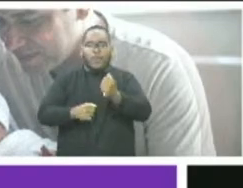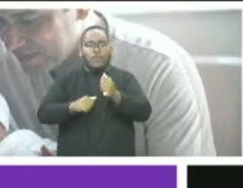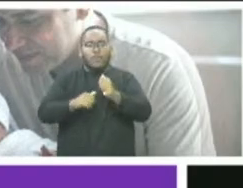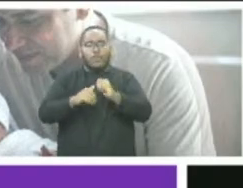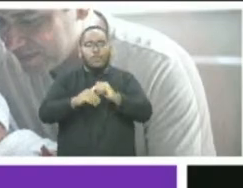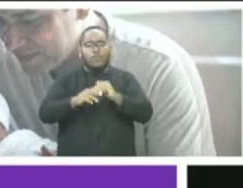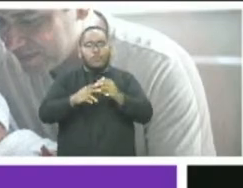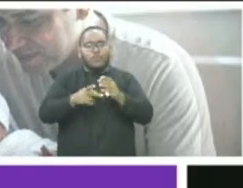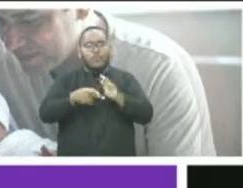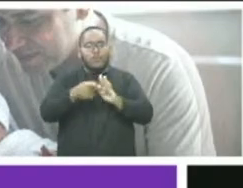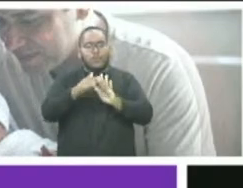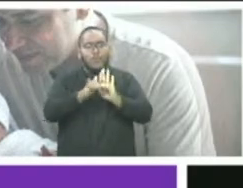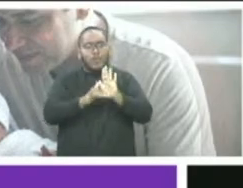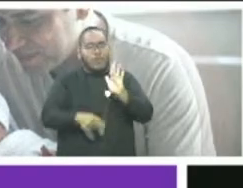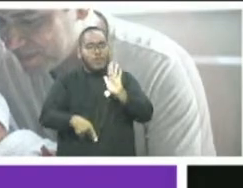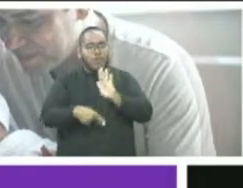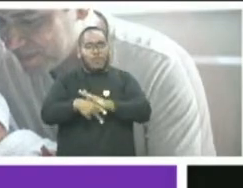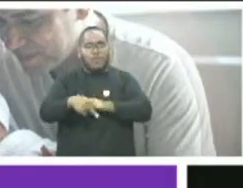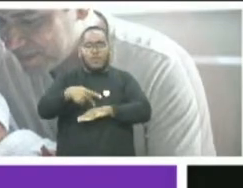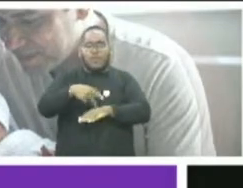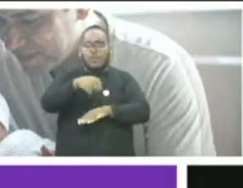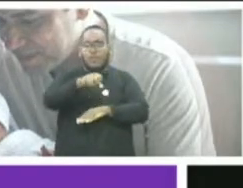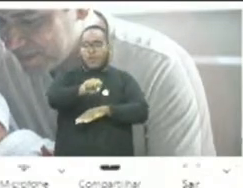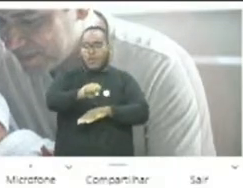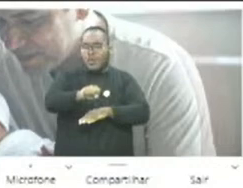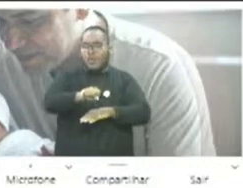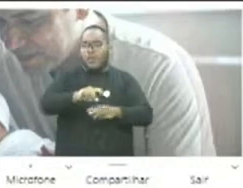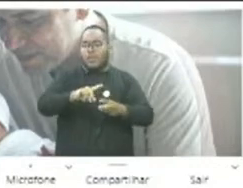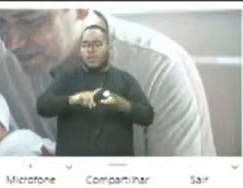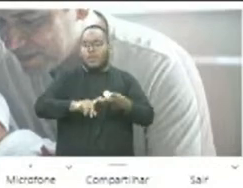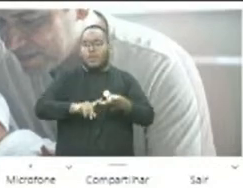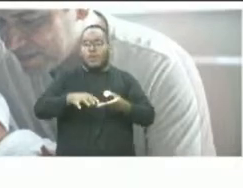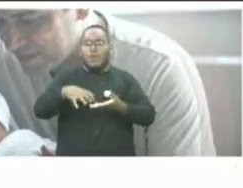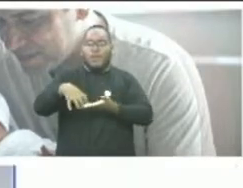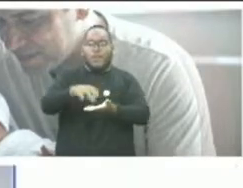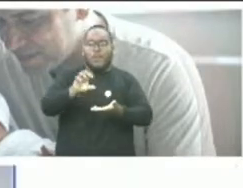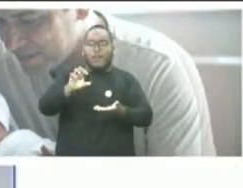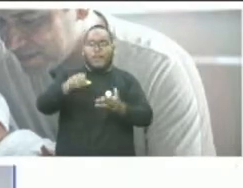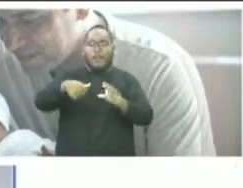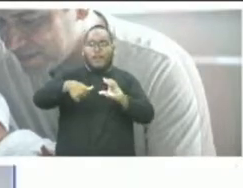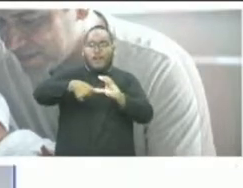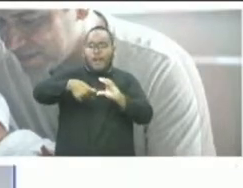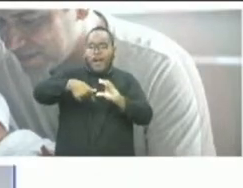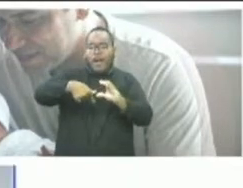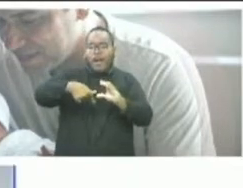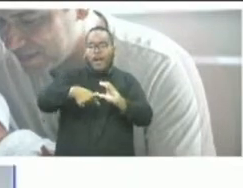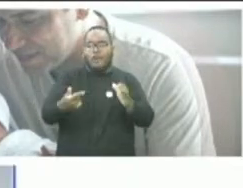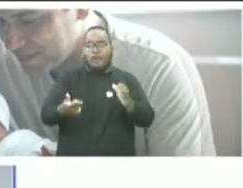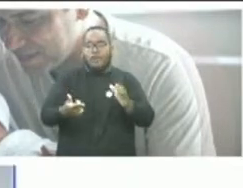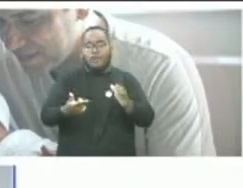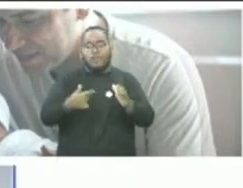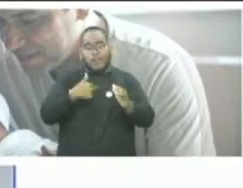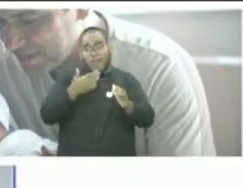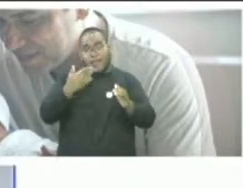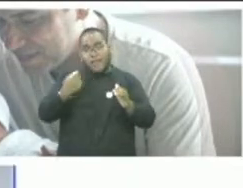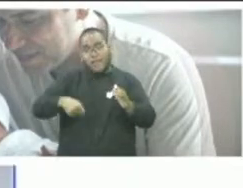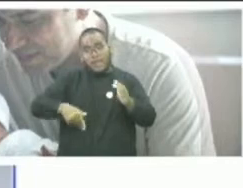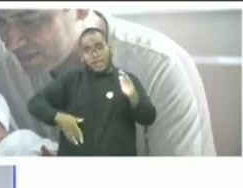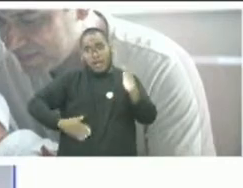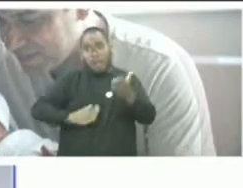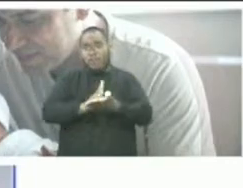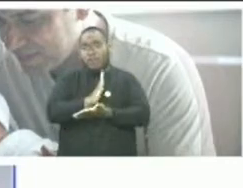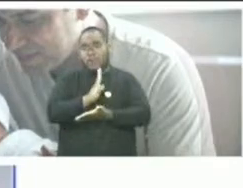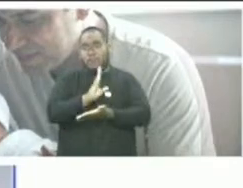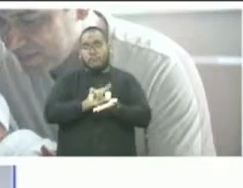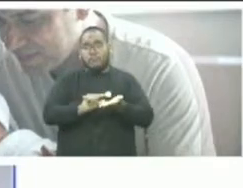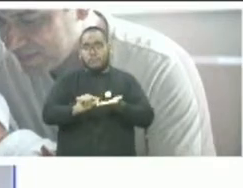agências de fomento, as FAPs, a terem a aprovação. Então, a resposta não será